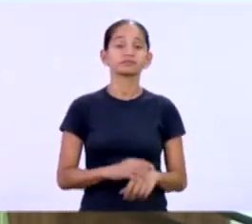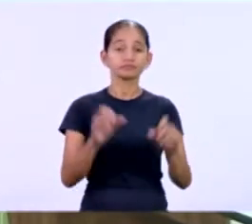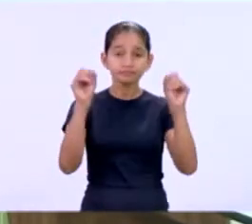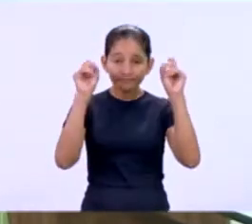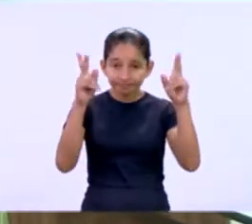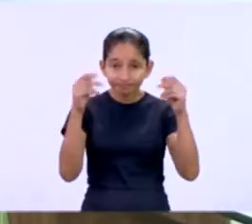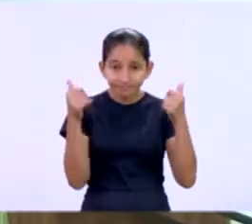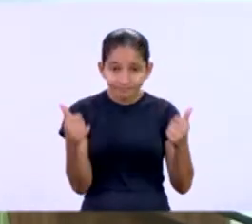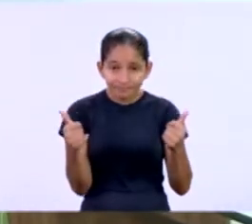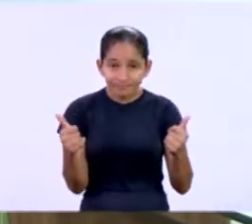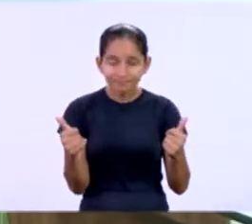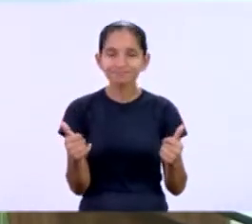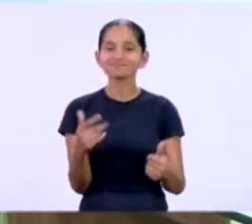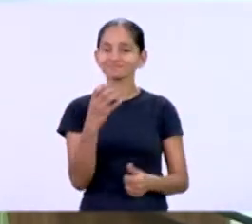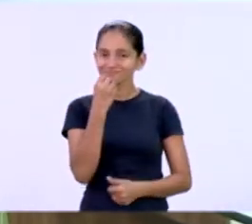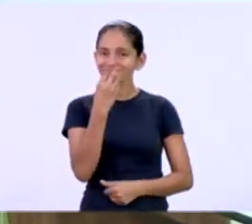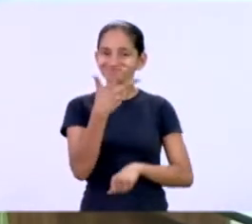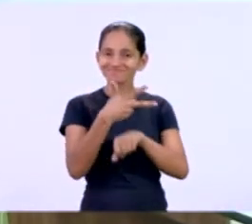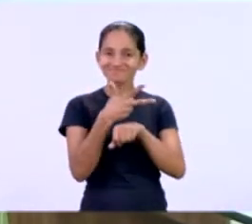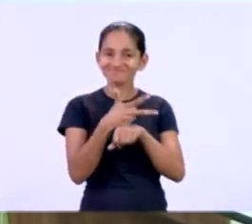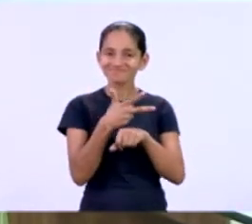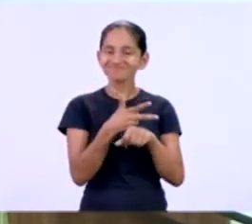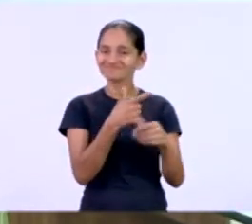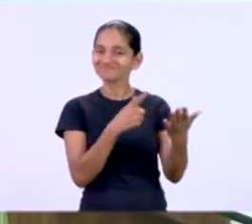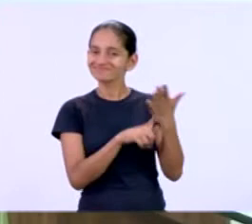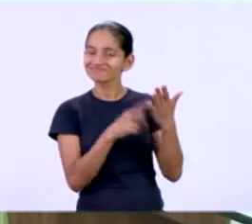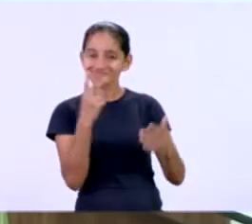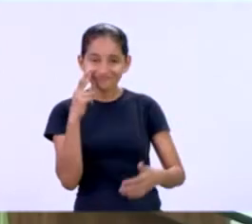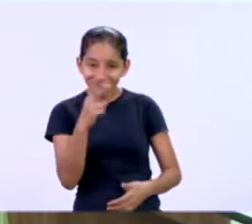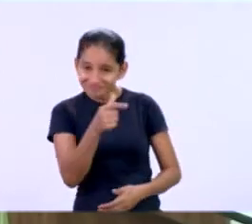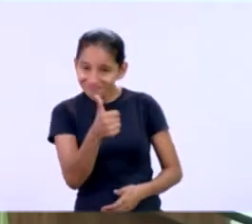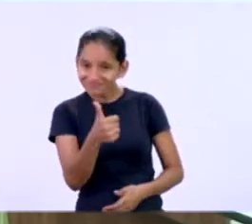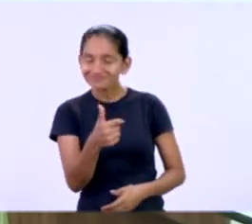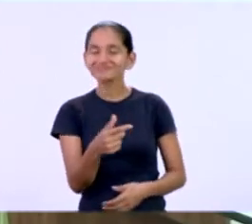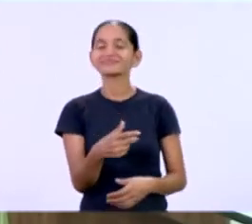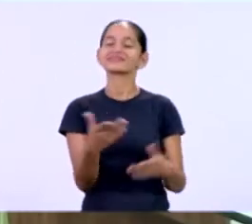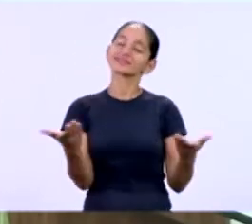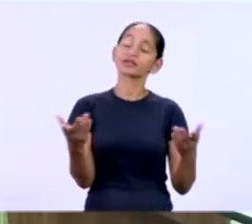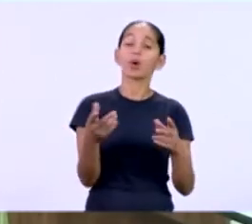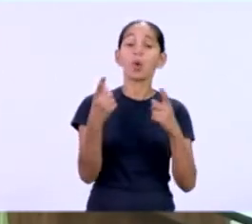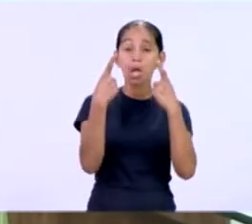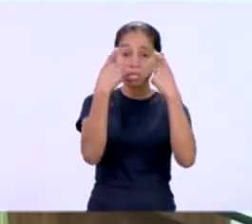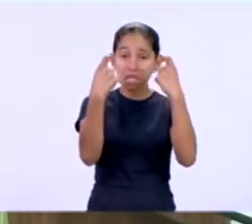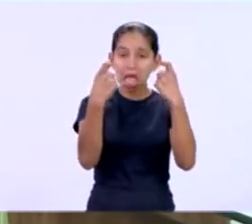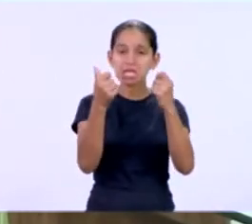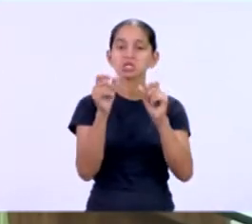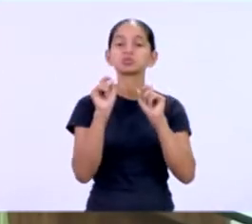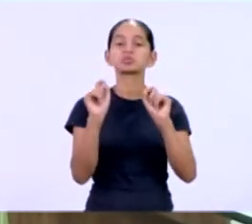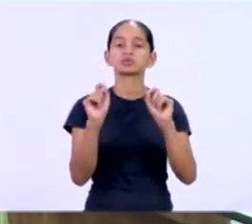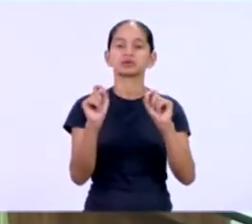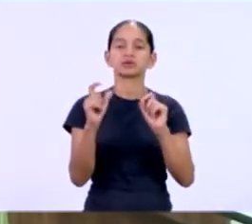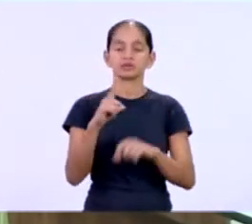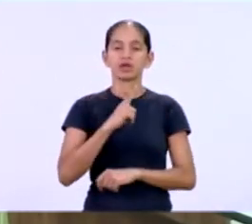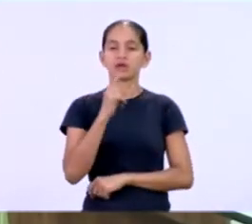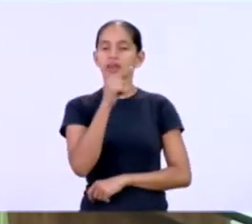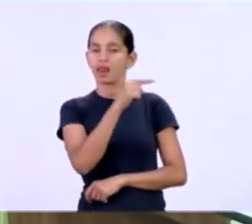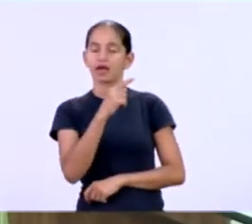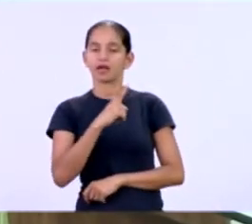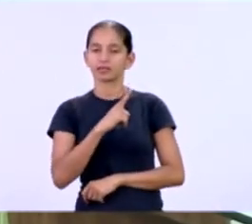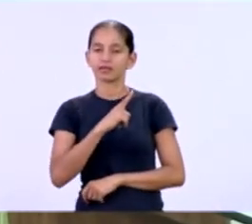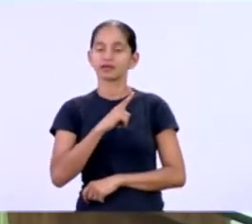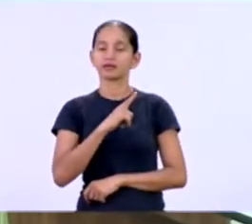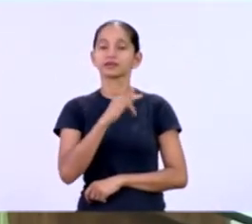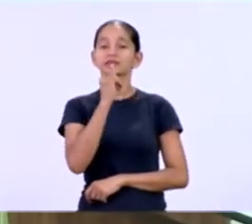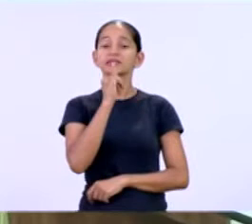Ok, pessoal, muito bacana aí o vídeo que nos foi apresentado, né? E uma coisa interessante que a gente pode destacar desse vídeo aí é justamente o seguinte, que